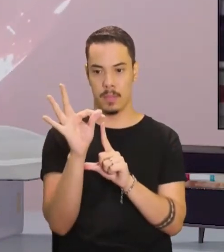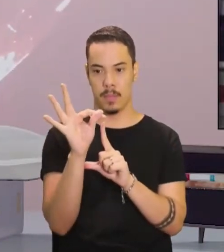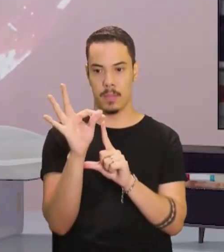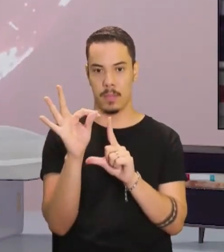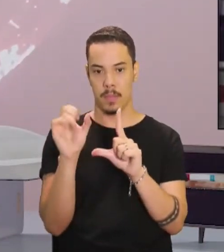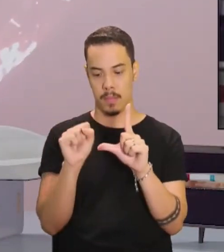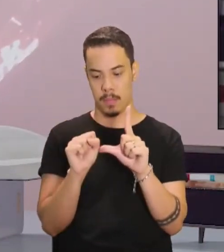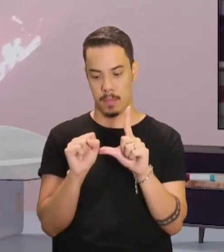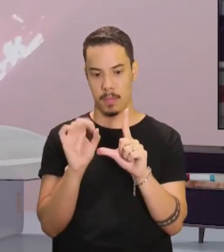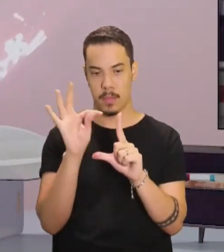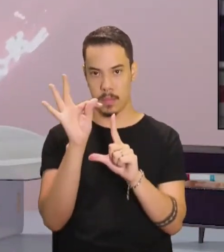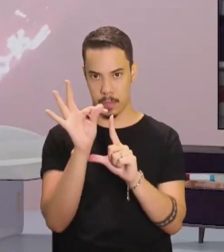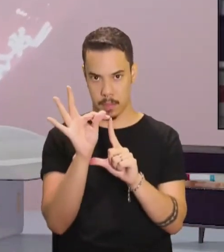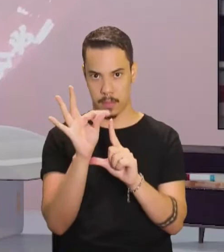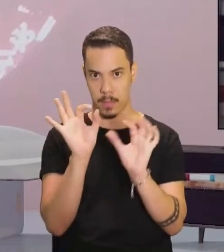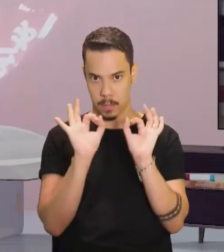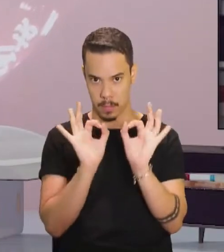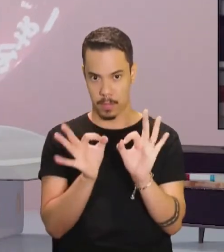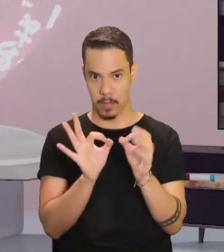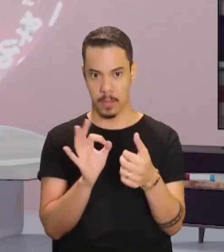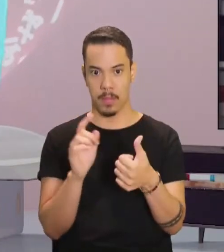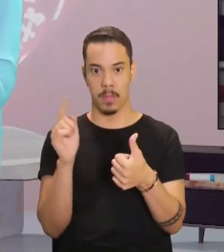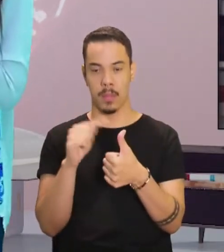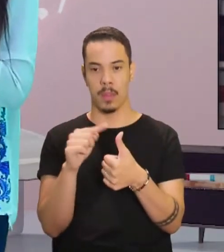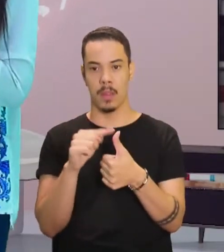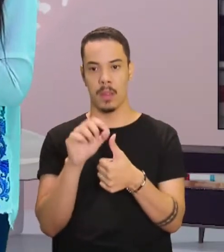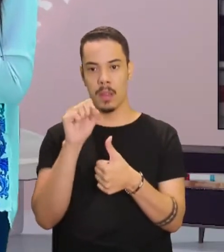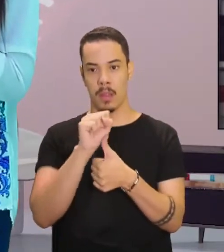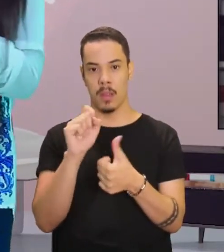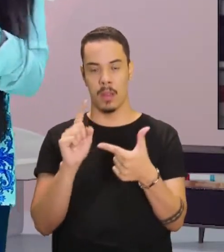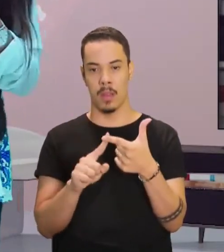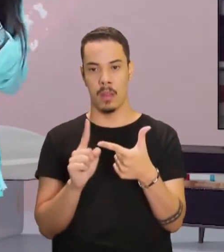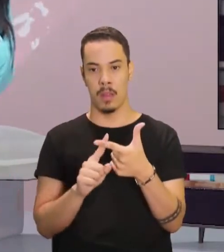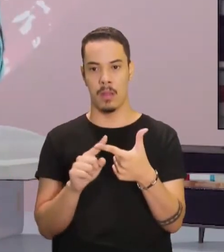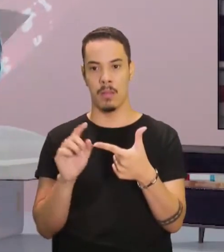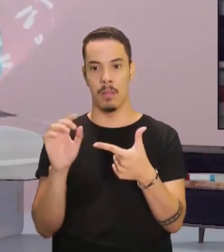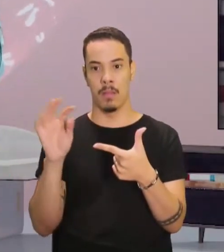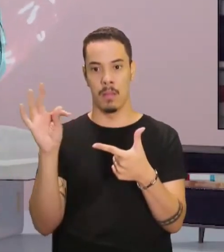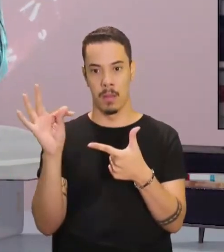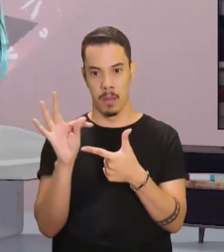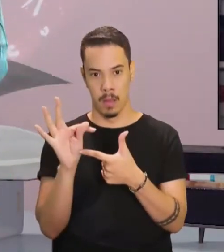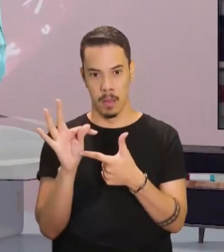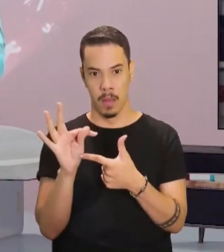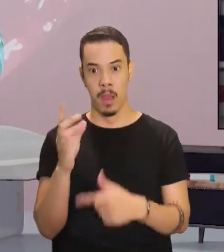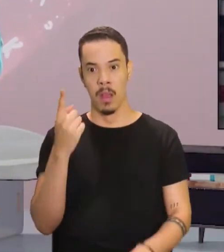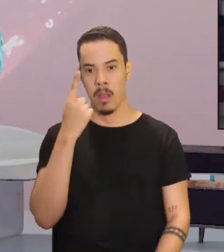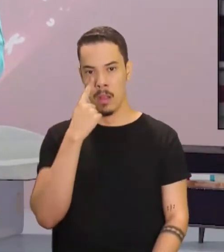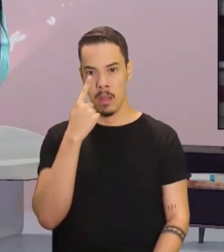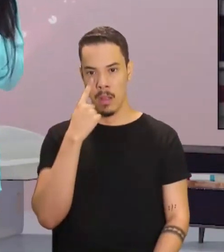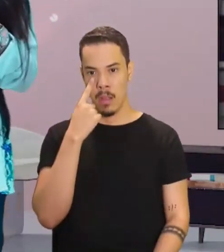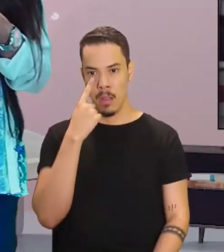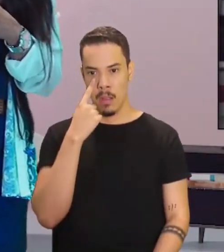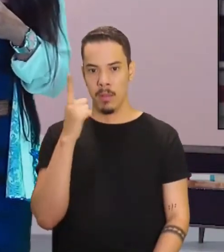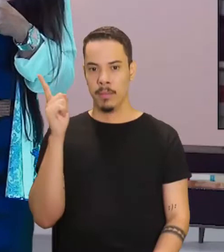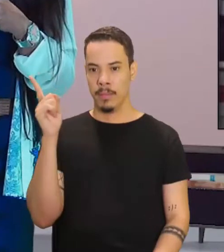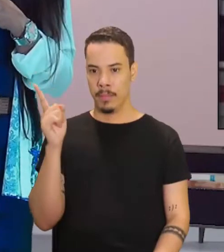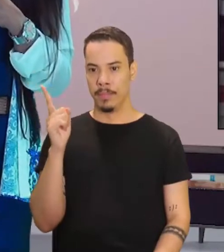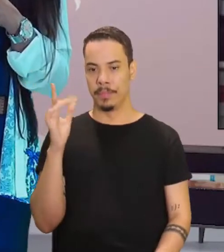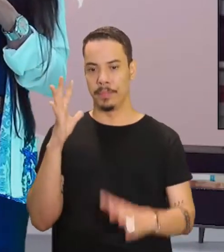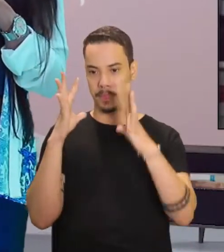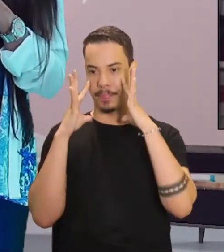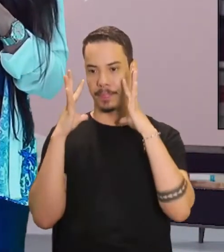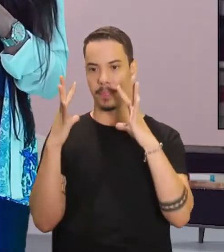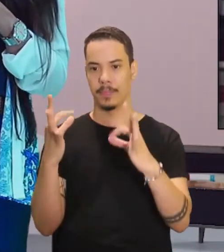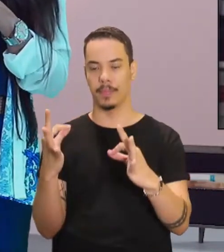bem. Então você representa a letra S e eu vou representar a letra T. Muito bem. Vamos